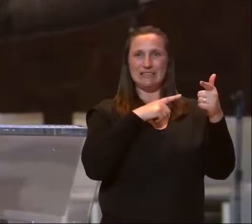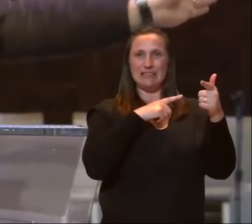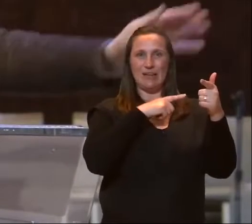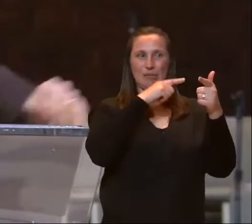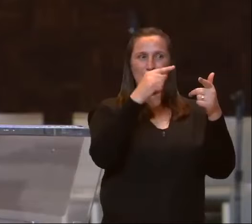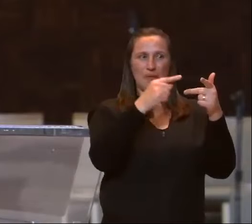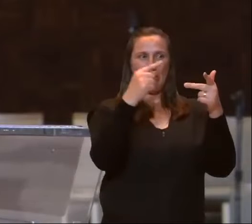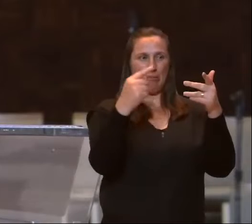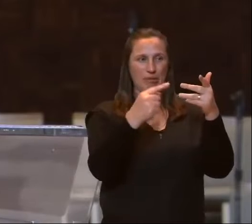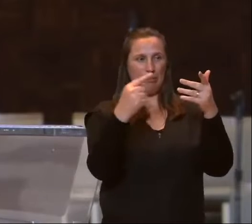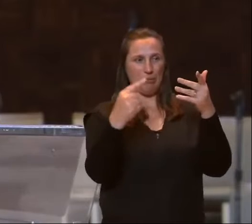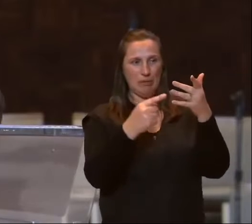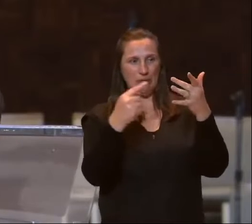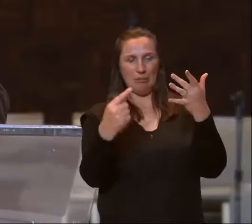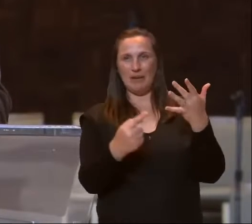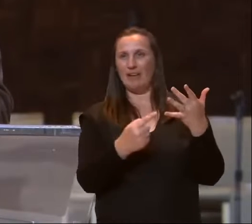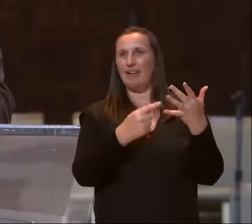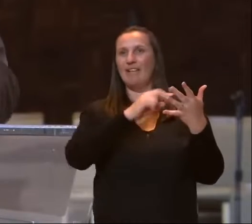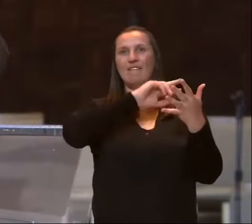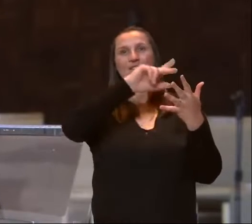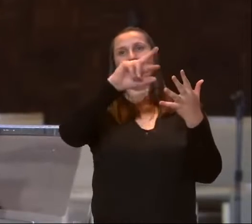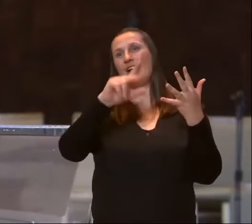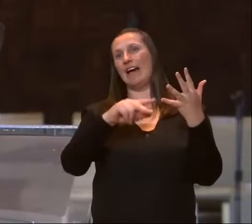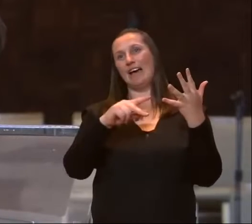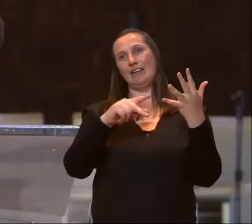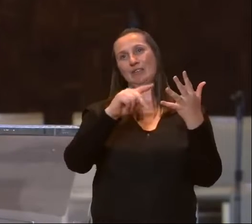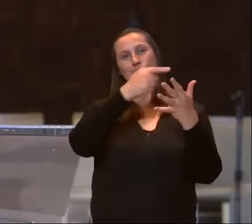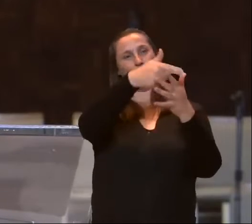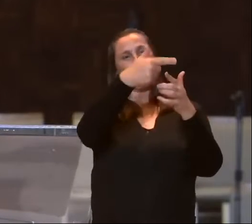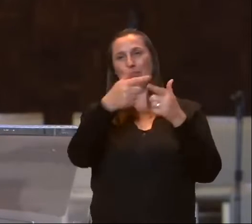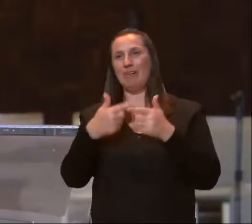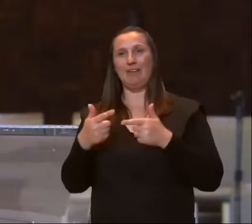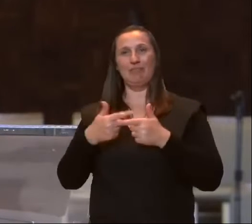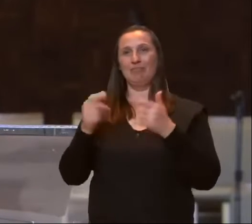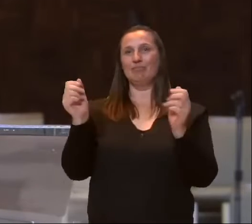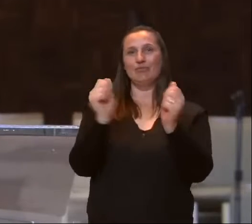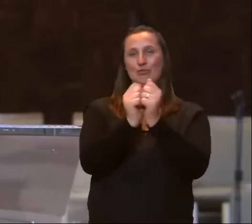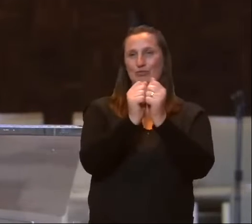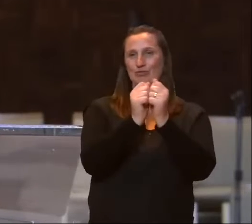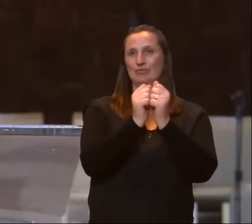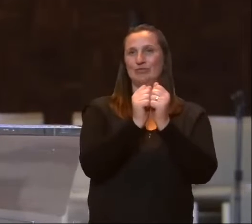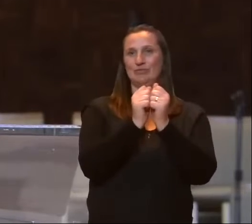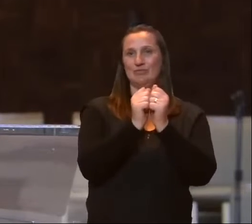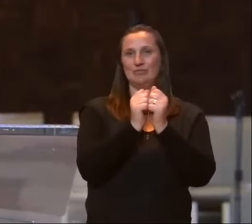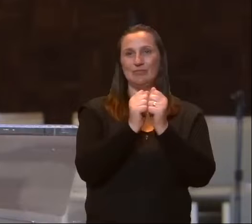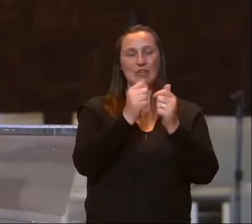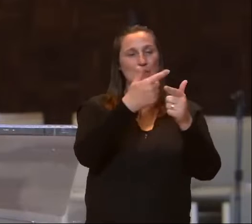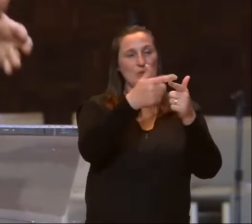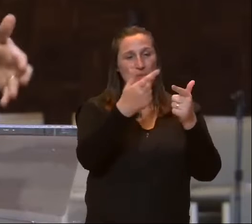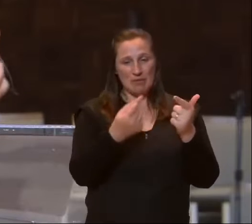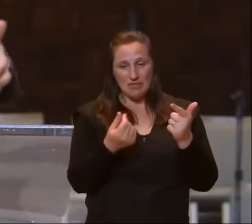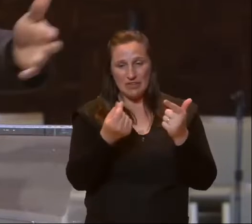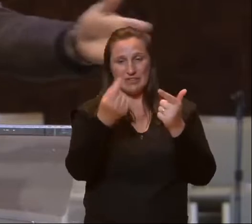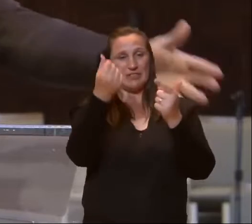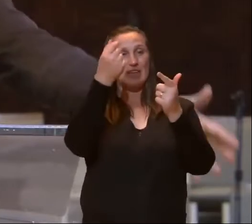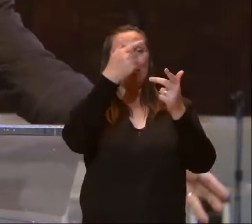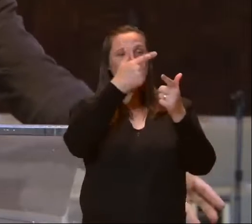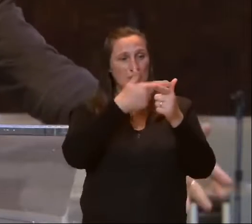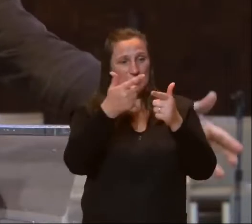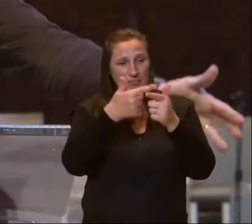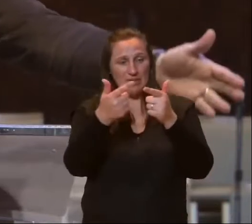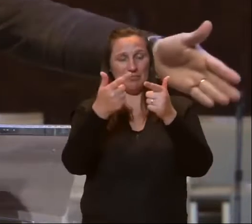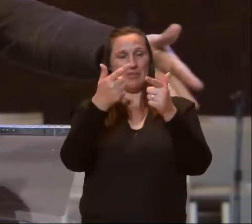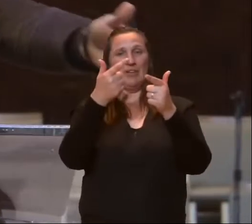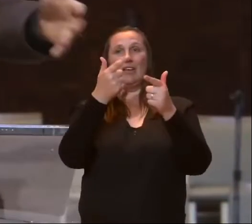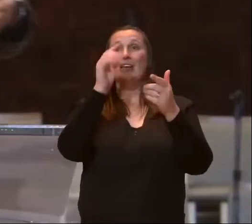de vizinho chato junto. É uma crise que chama outra crise. É um problema financeiro que se transforma no problema